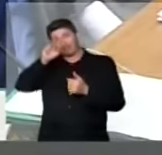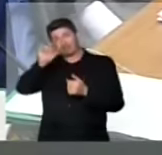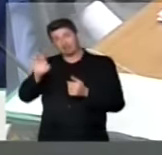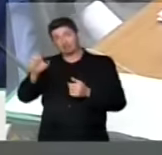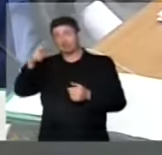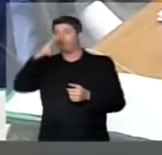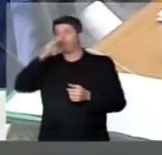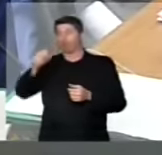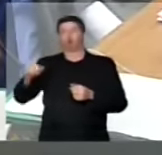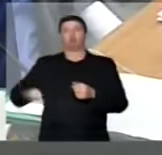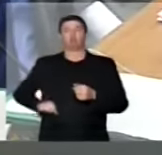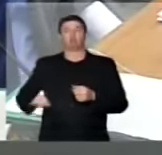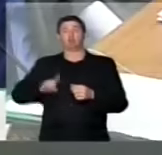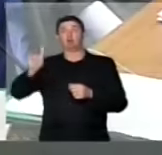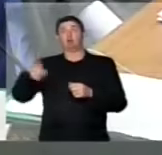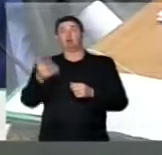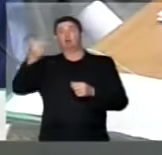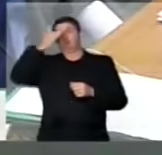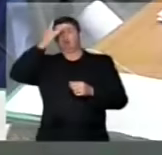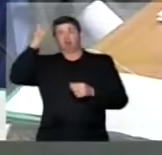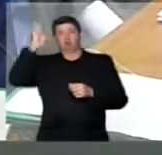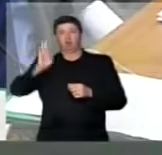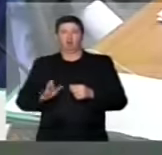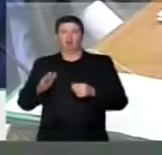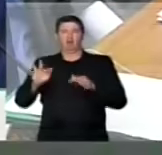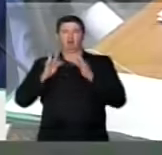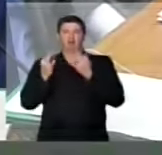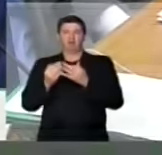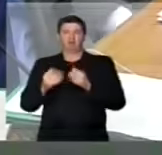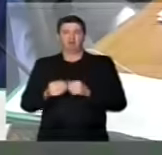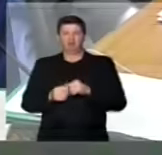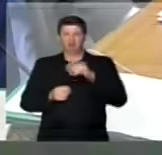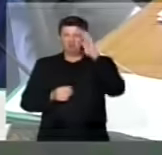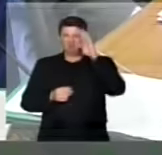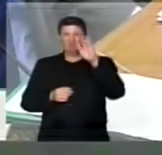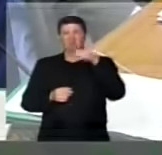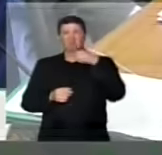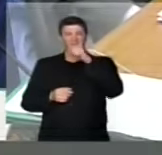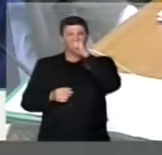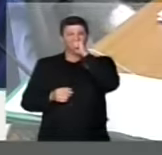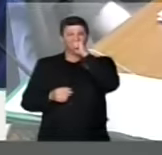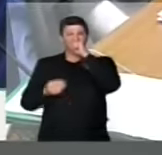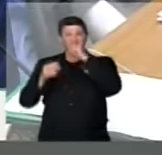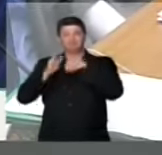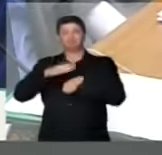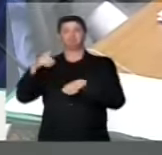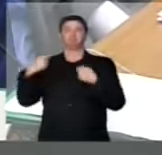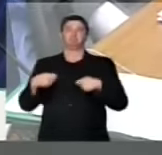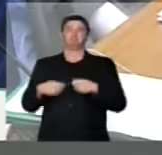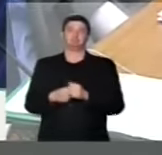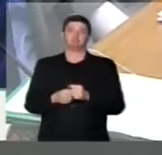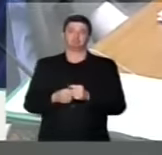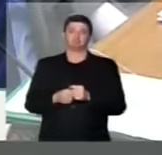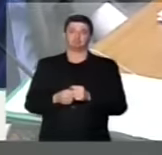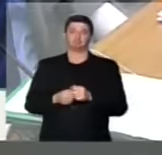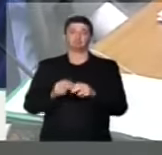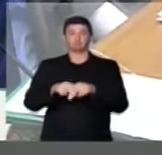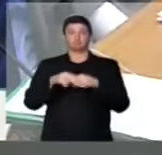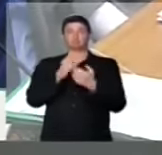fortemente milhares de famílias brasileiras, principalmente aquelas que mais precisam, com